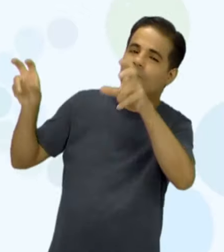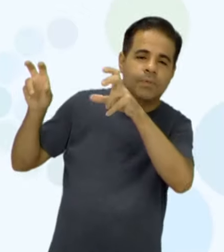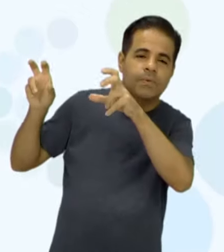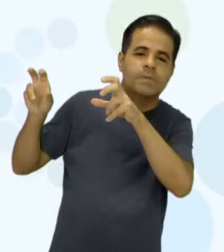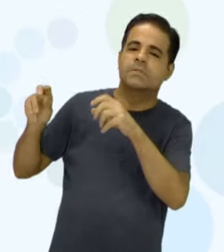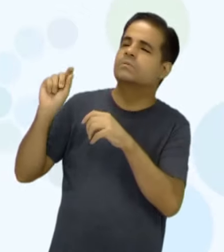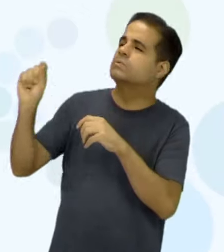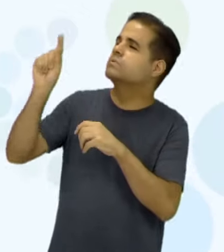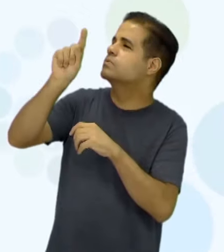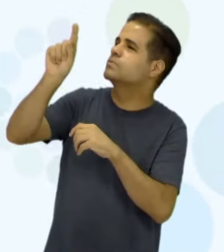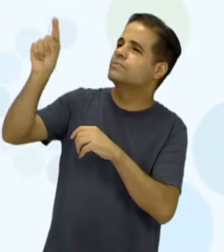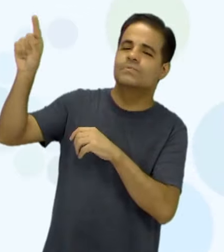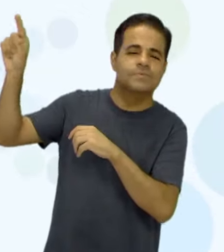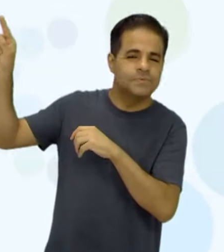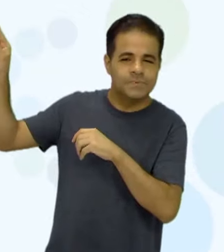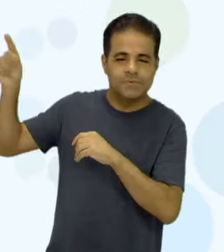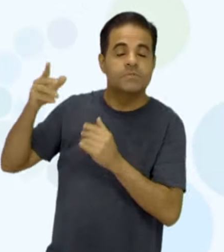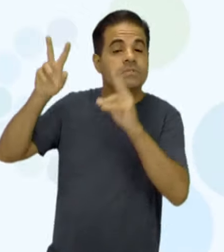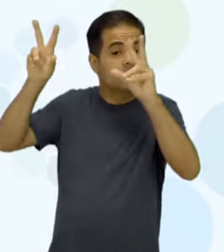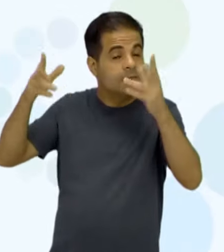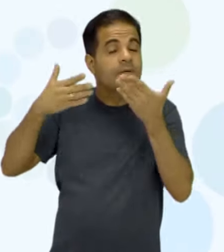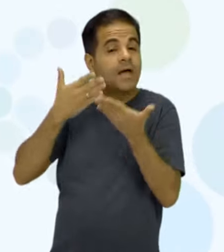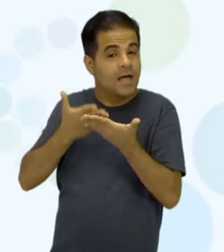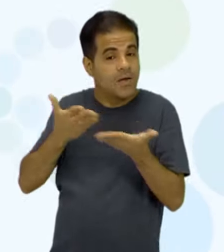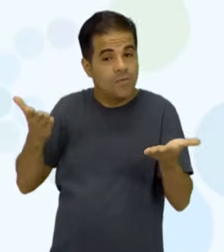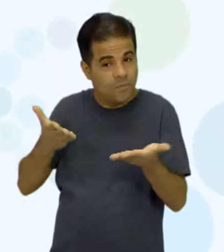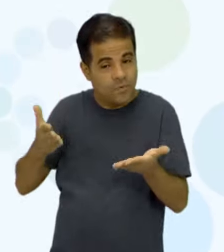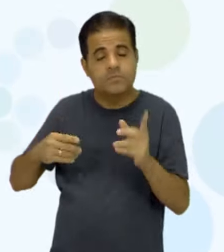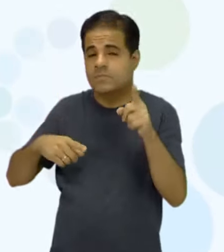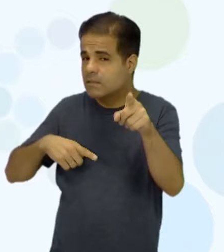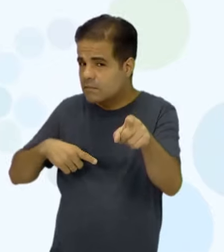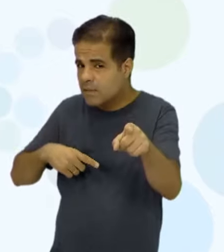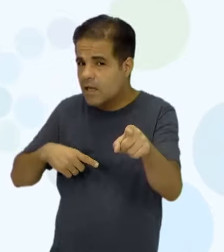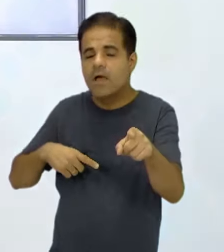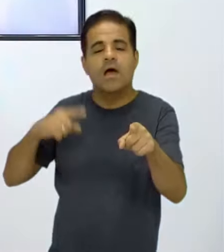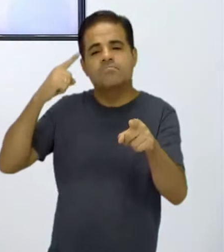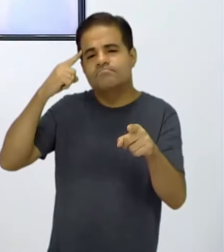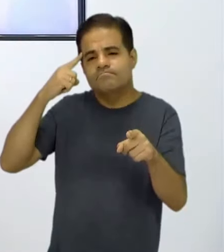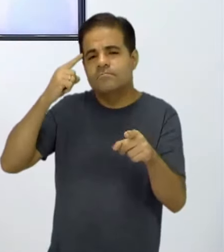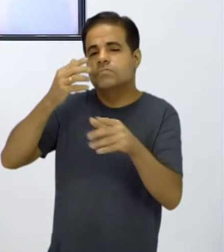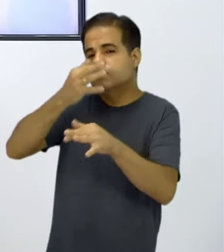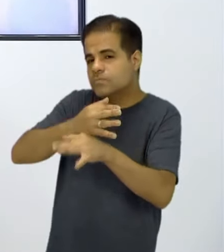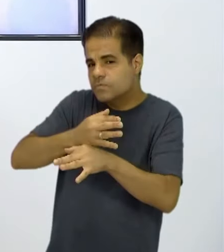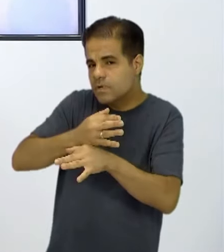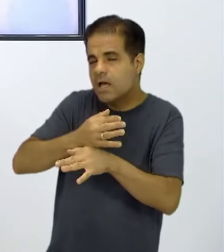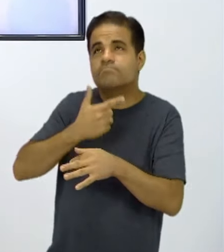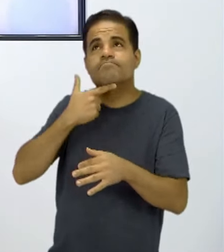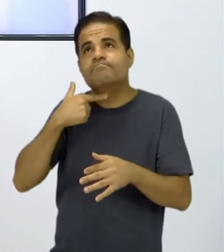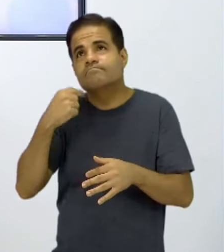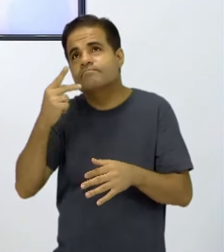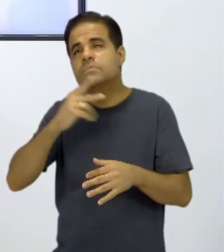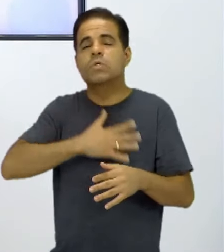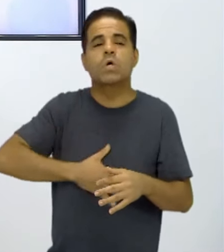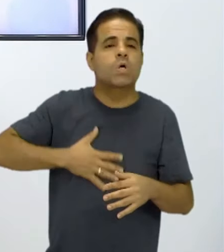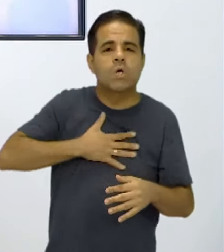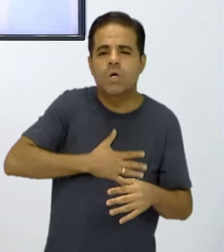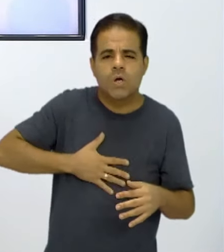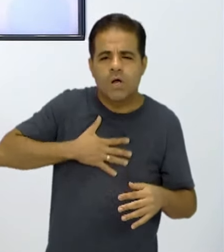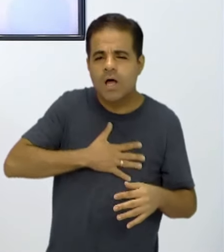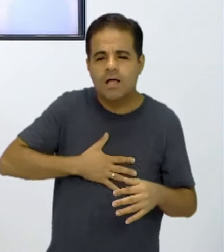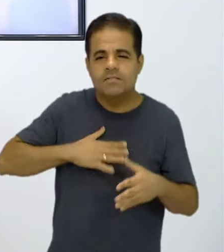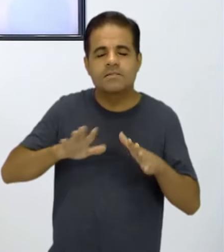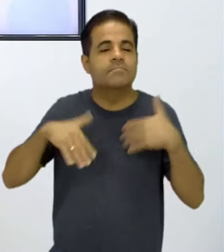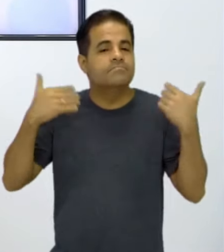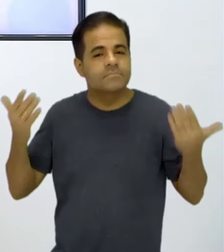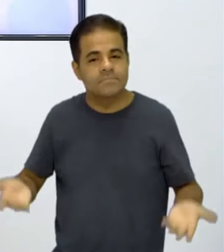do you have a favorite Holiday você tem aí um feriado favorito Alone